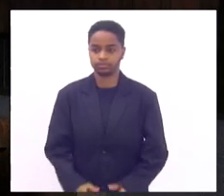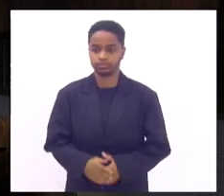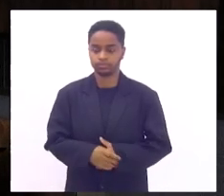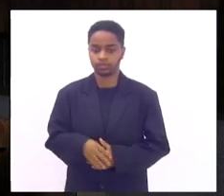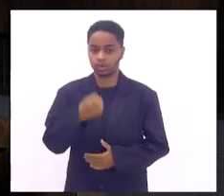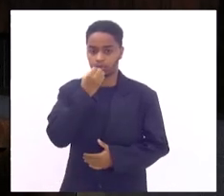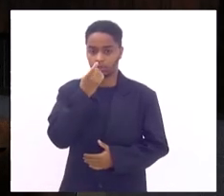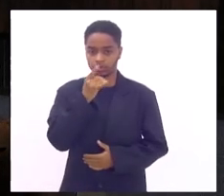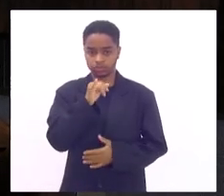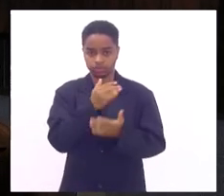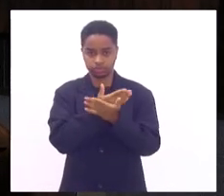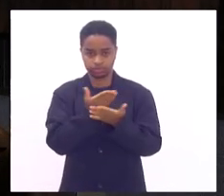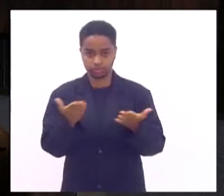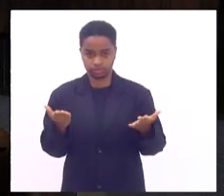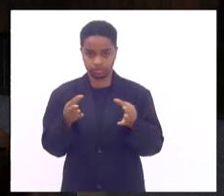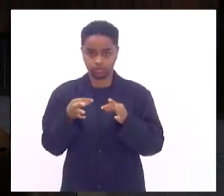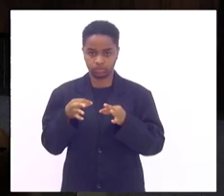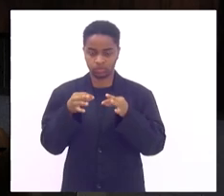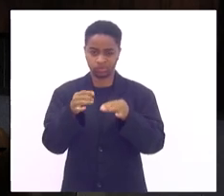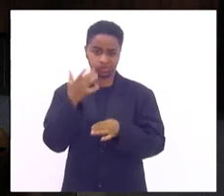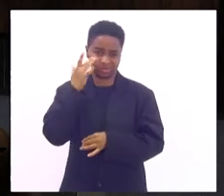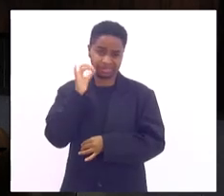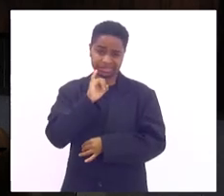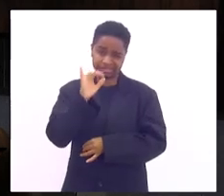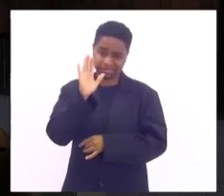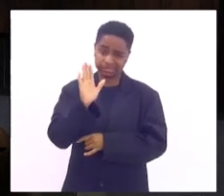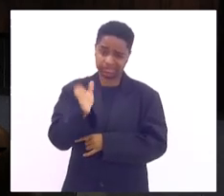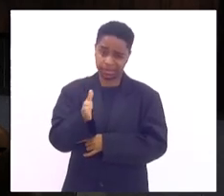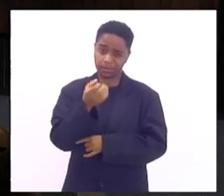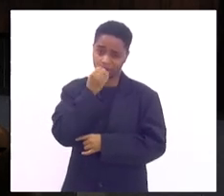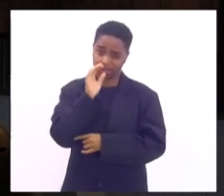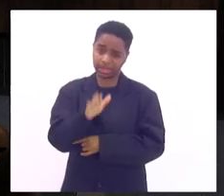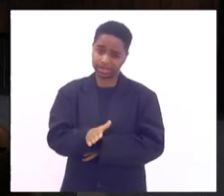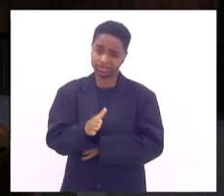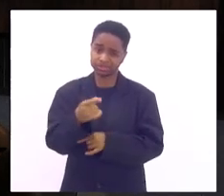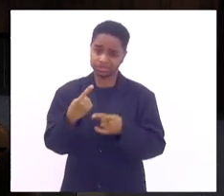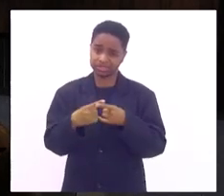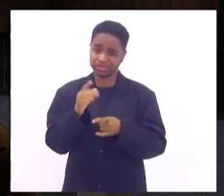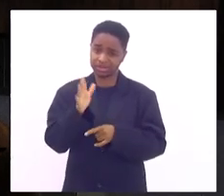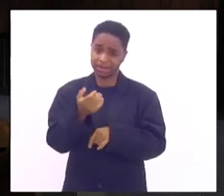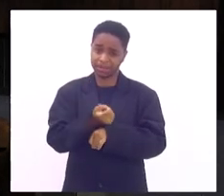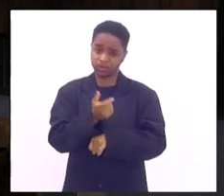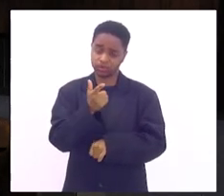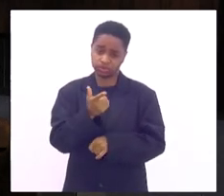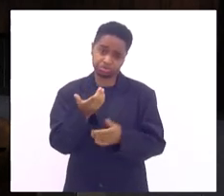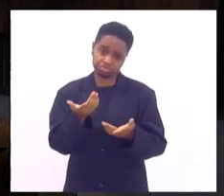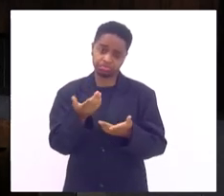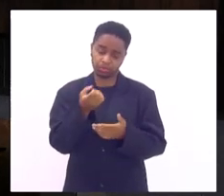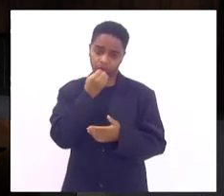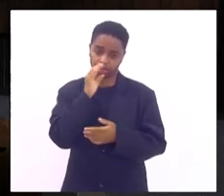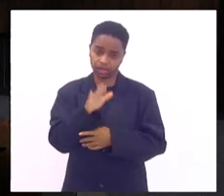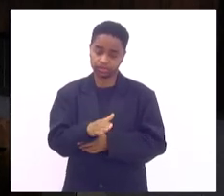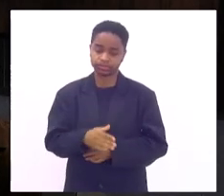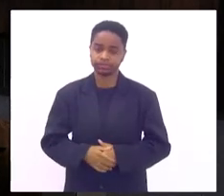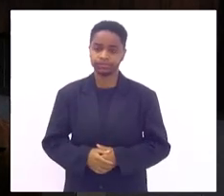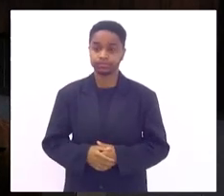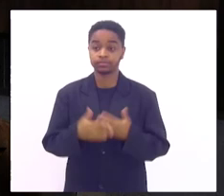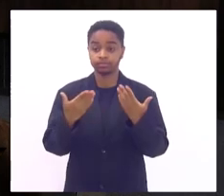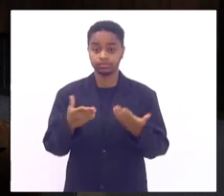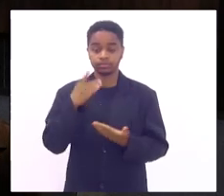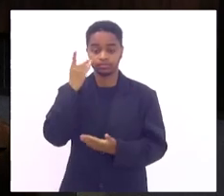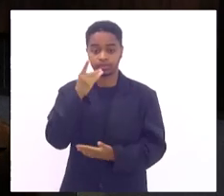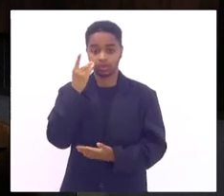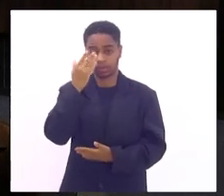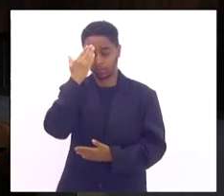Bom dia a todos. Não sei se boa tarde já, mas... Boa tarde. Já passamos. Deputado André Corrêa, muito